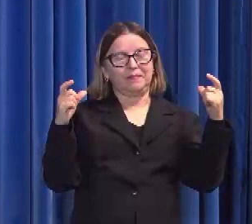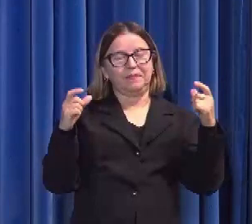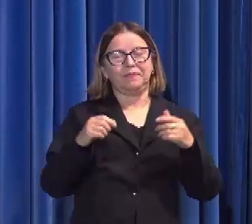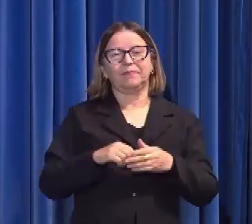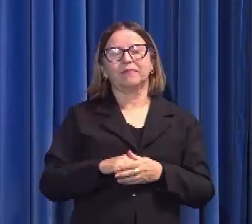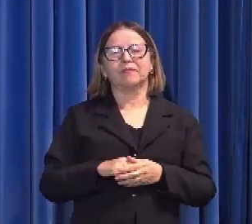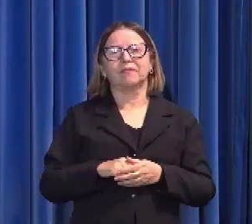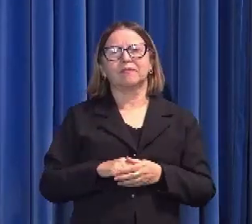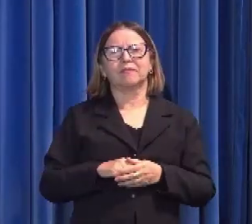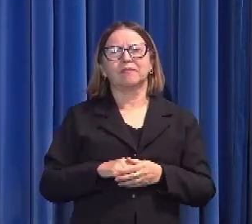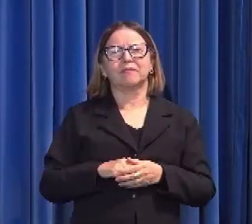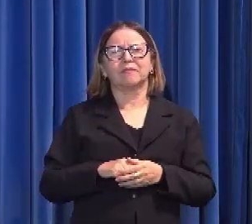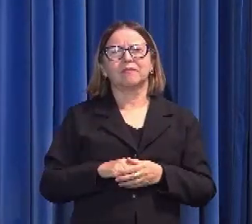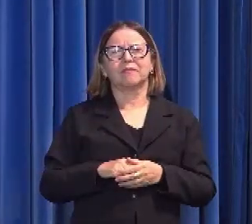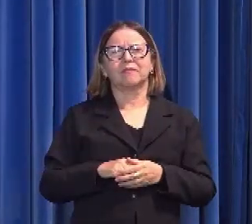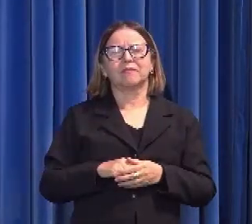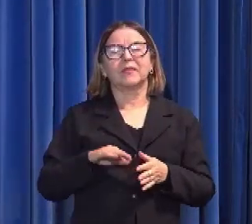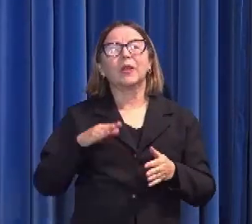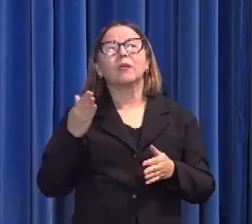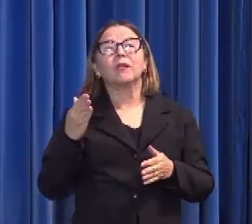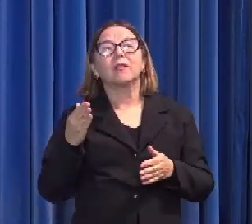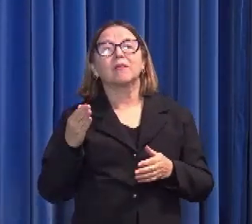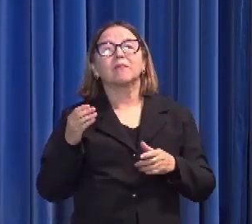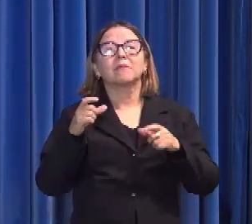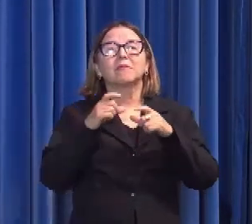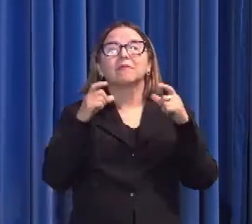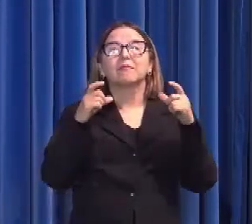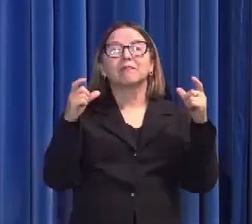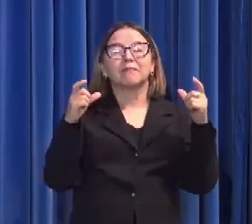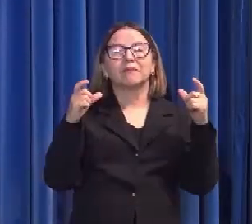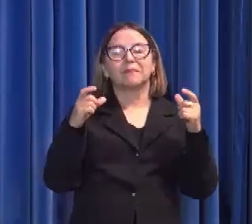em qual deles parecia ser o maior